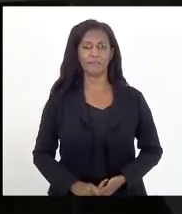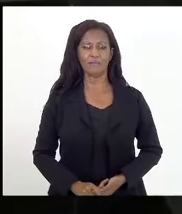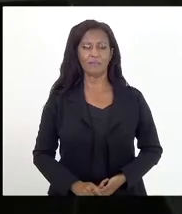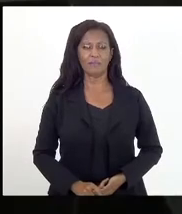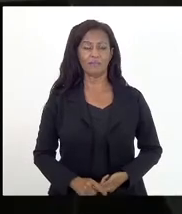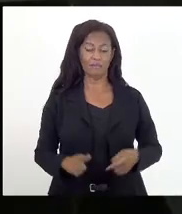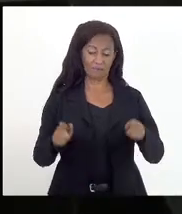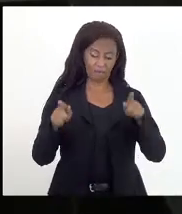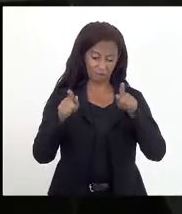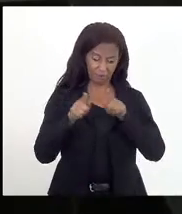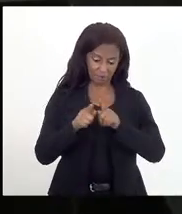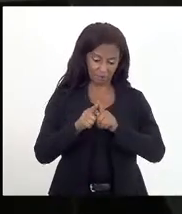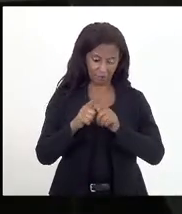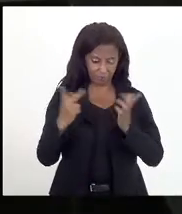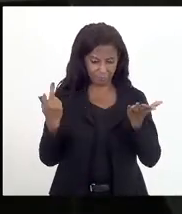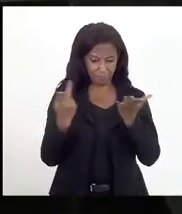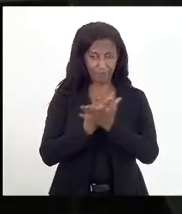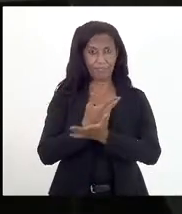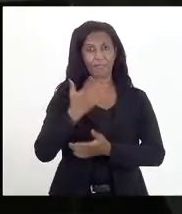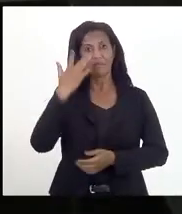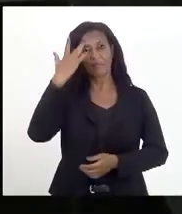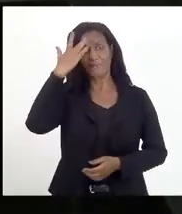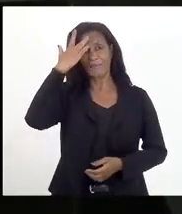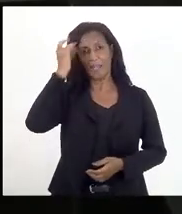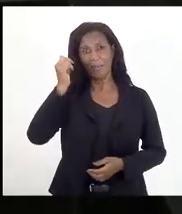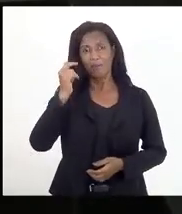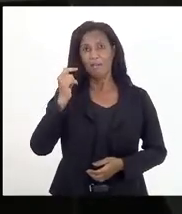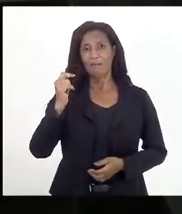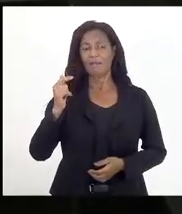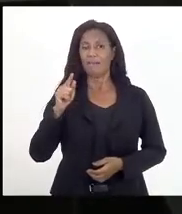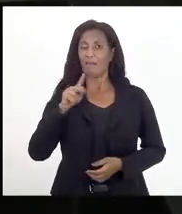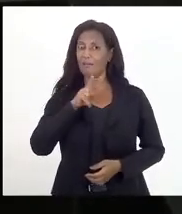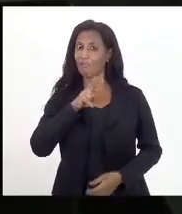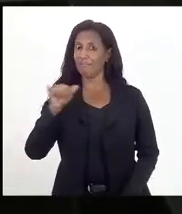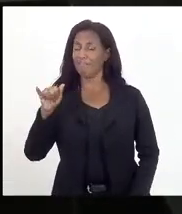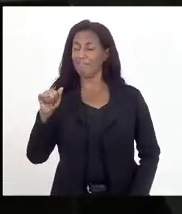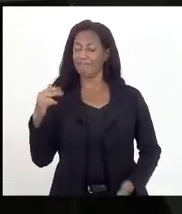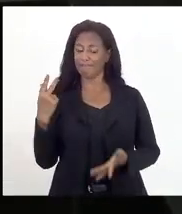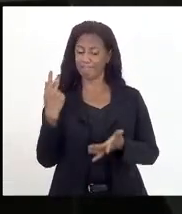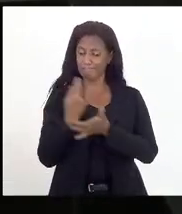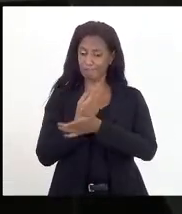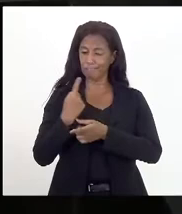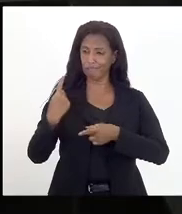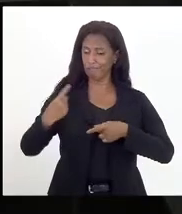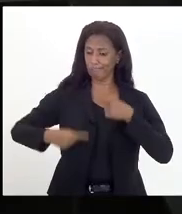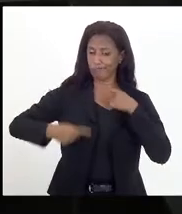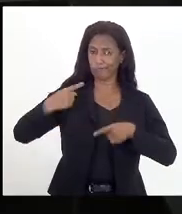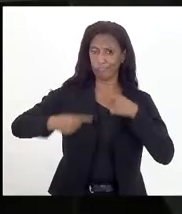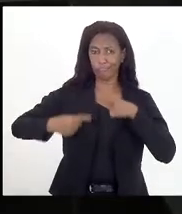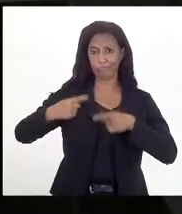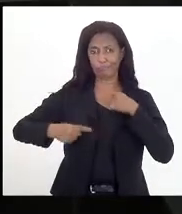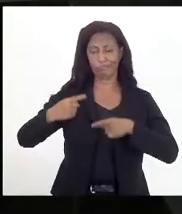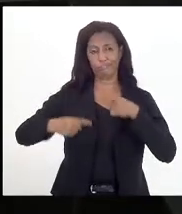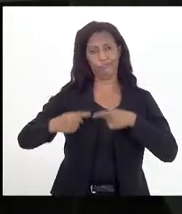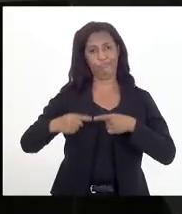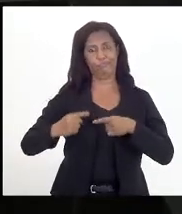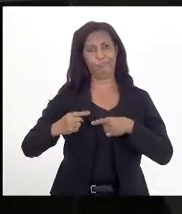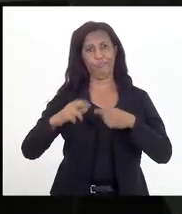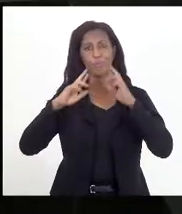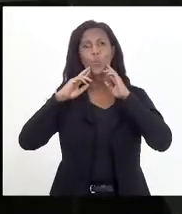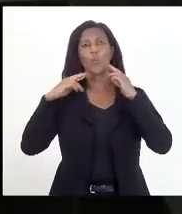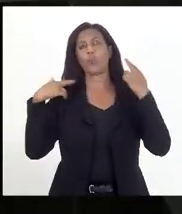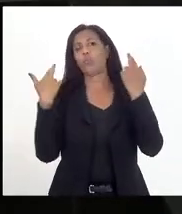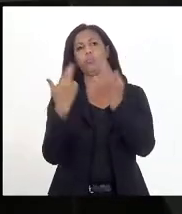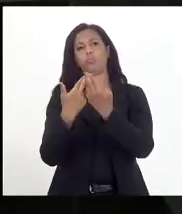possivelmente amanhã travar a sua discussão aqui em audiência pública e eu